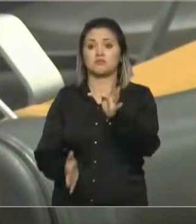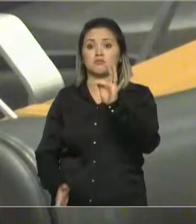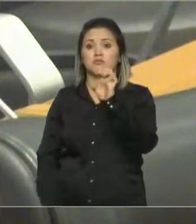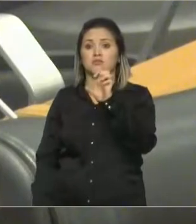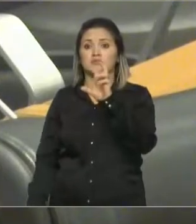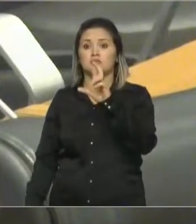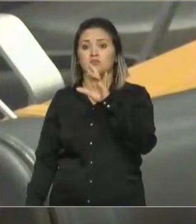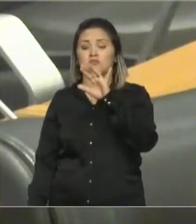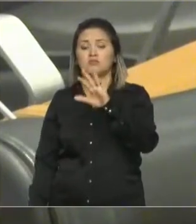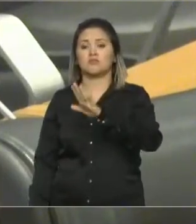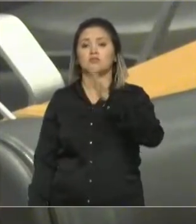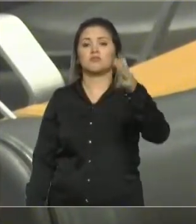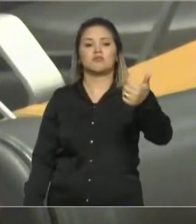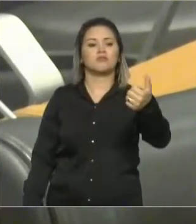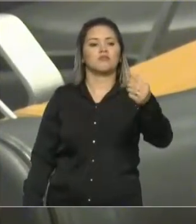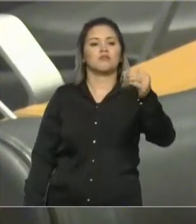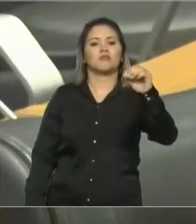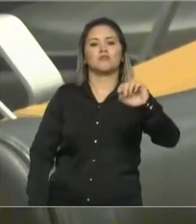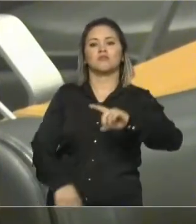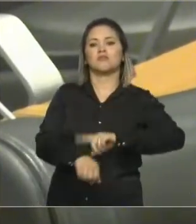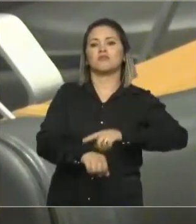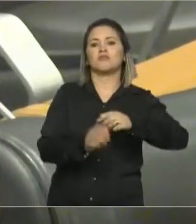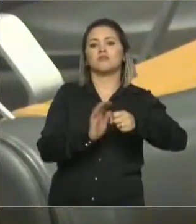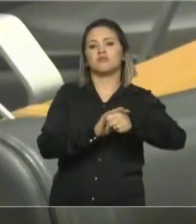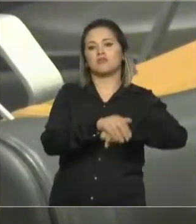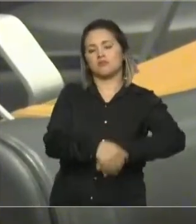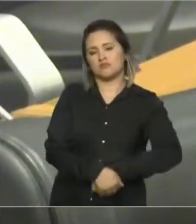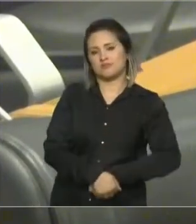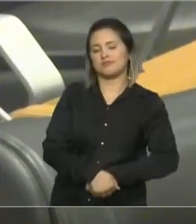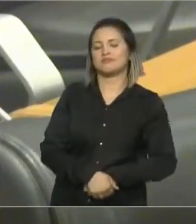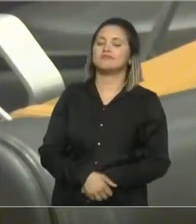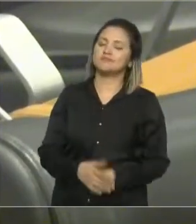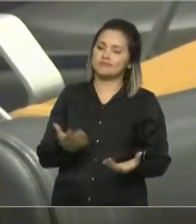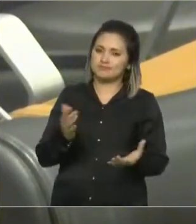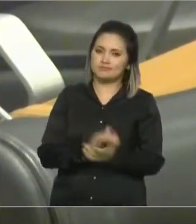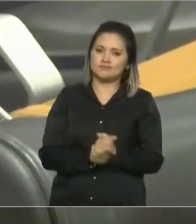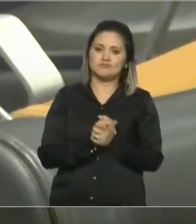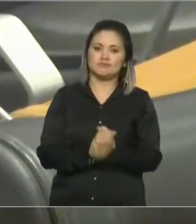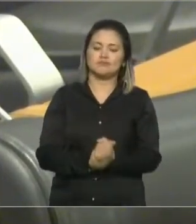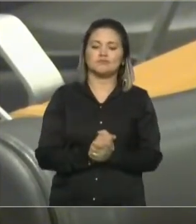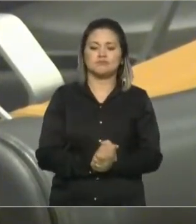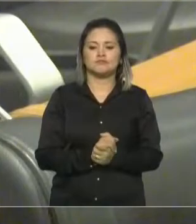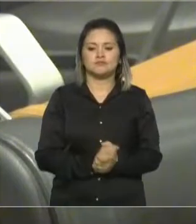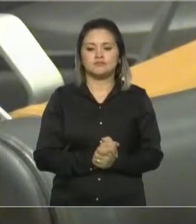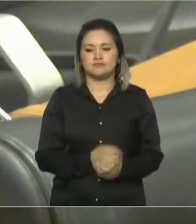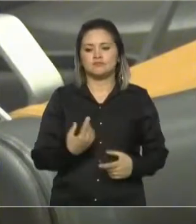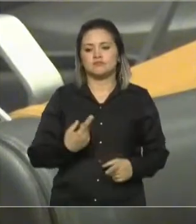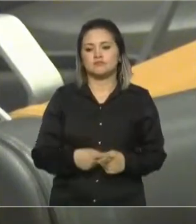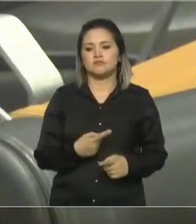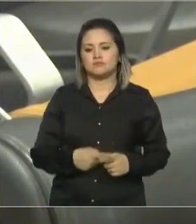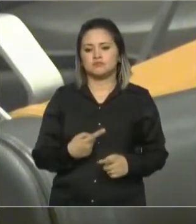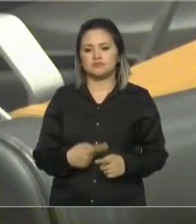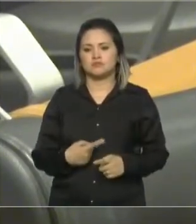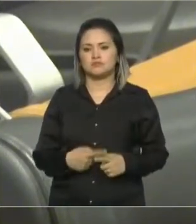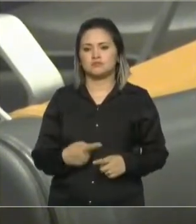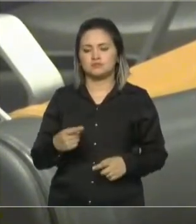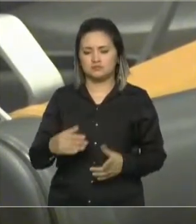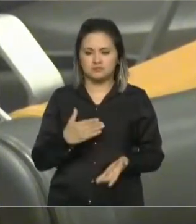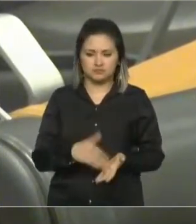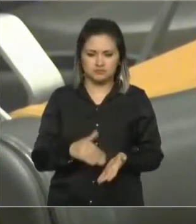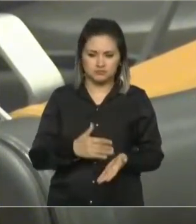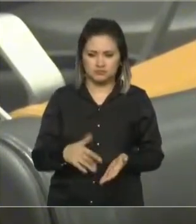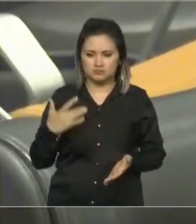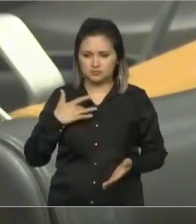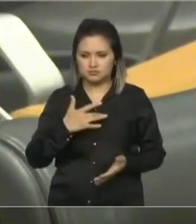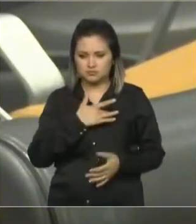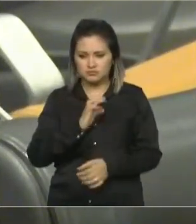meu testemunho, lhe parabenizar pela sua seriedade frente à Secretaria de Saúde do Estado. Eu não poderia